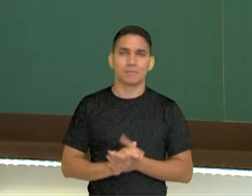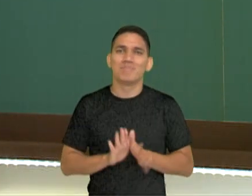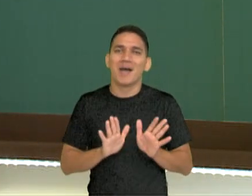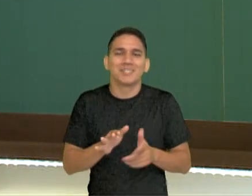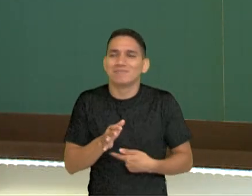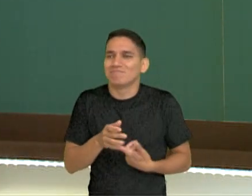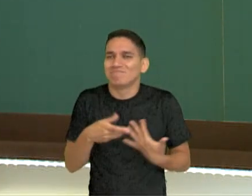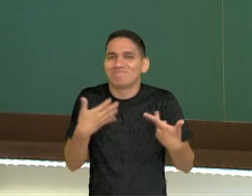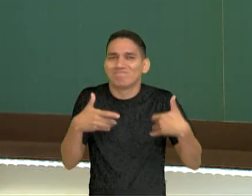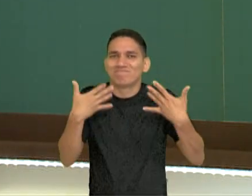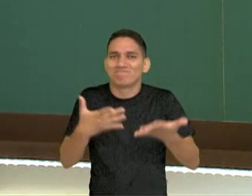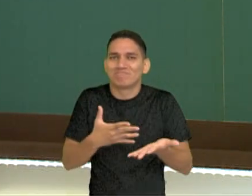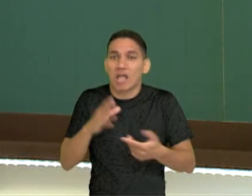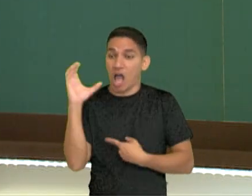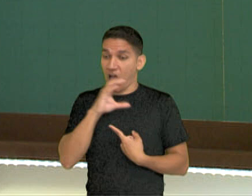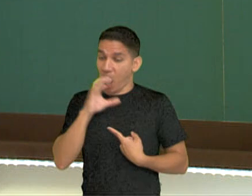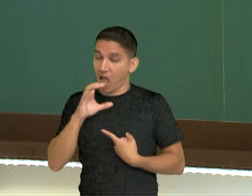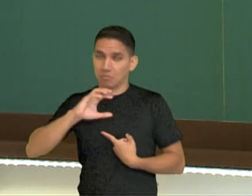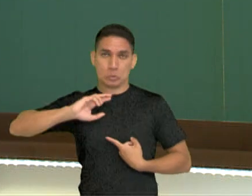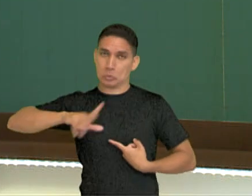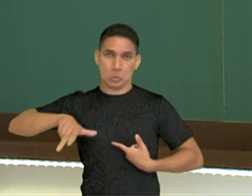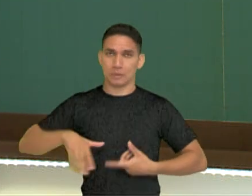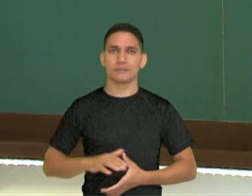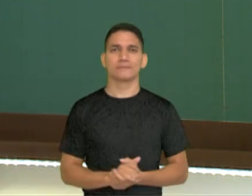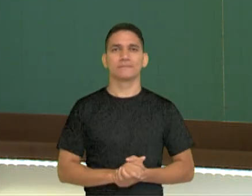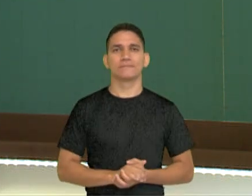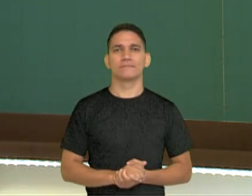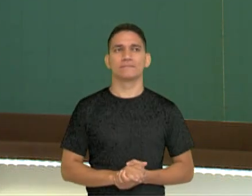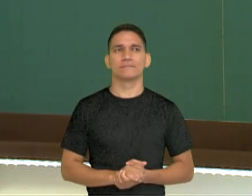não é algo muito rápido não, certo?